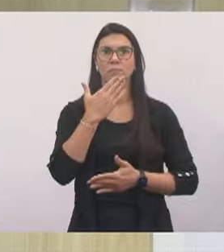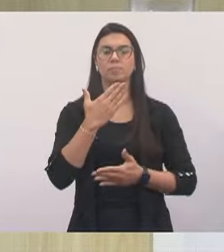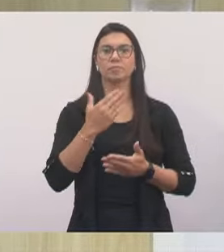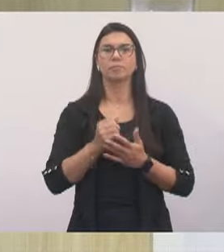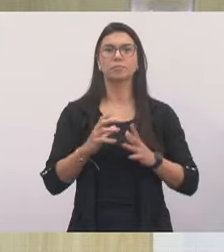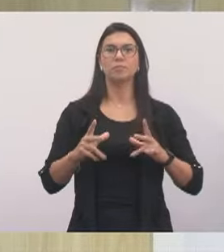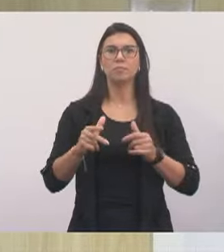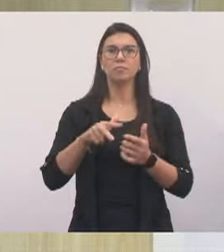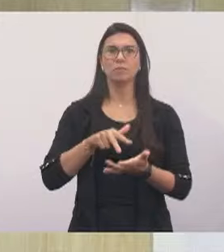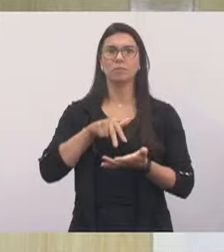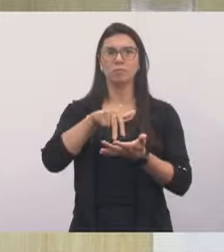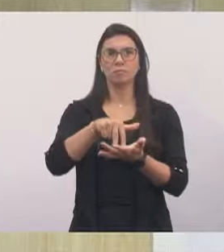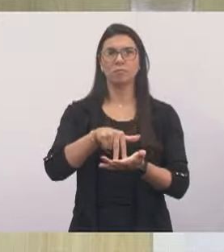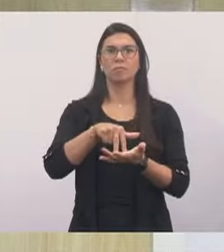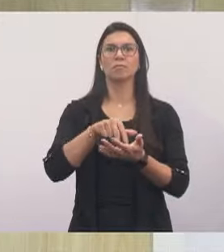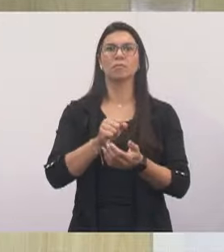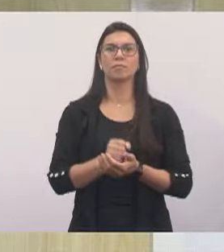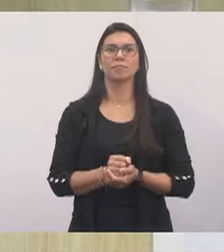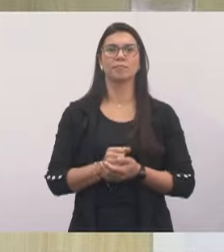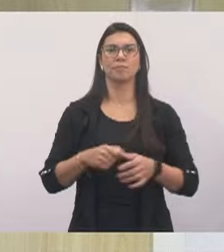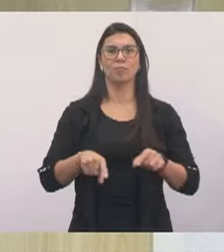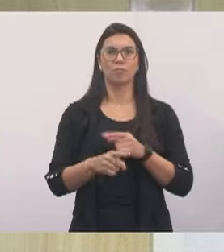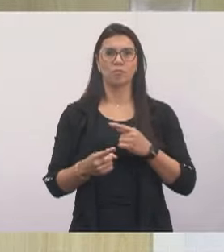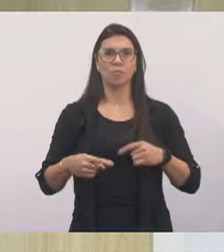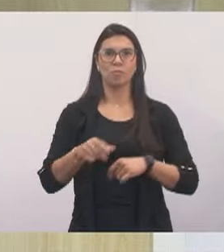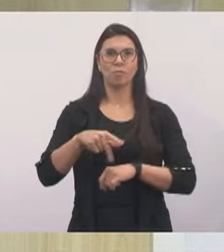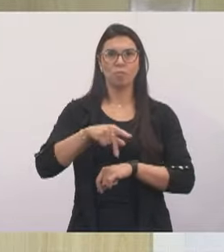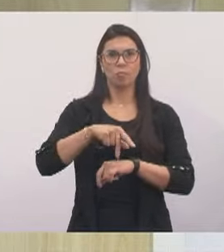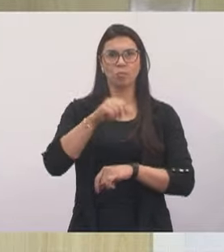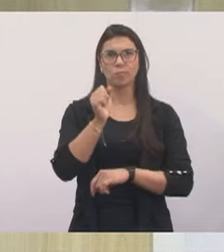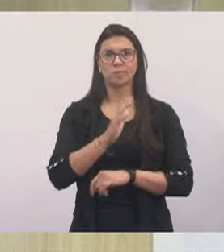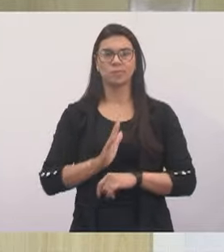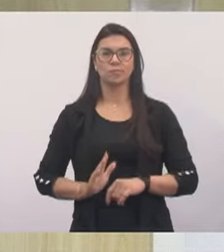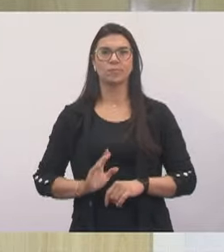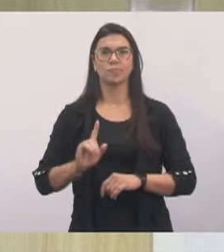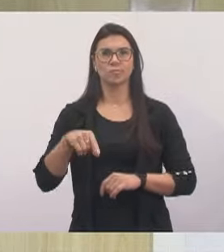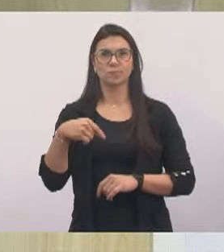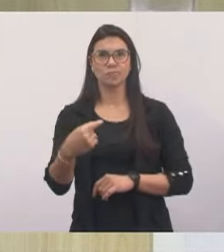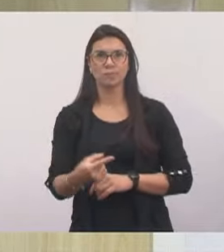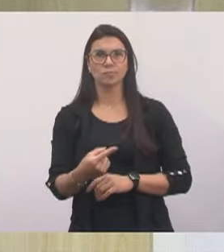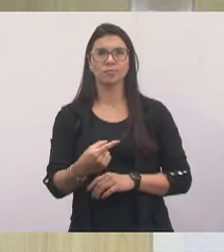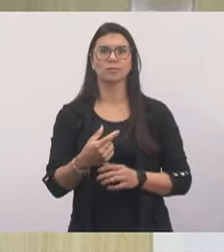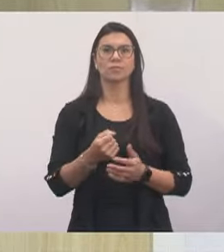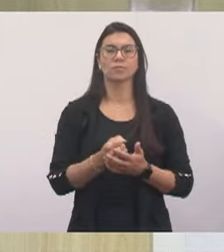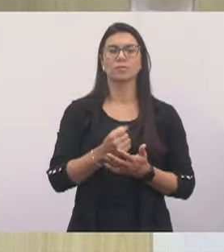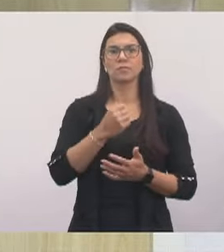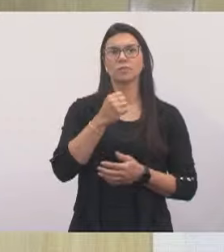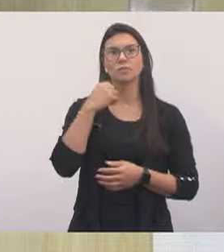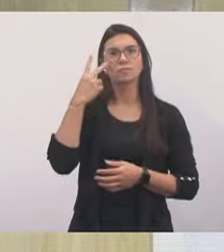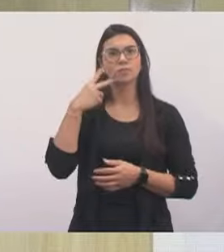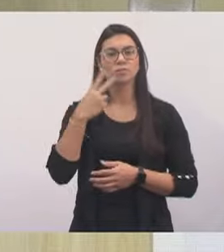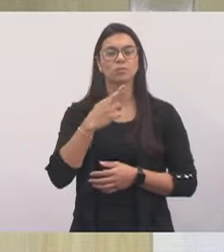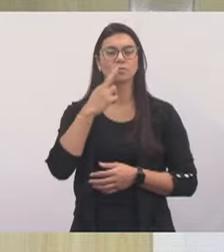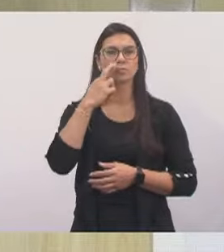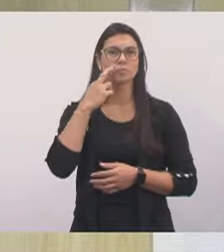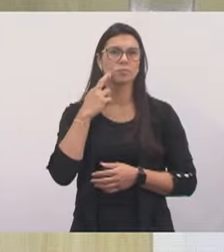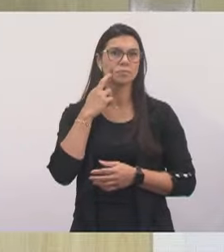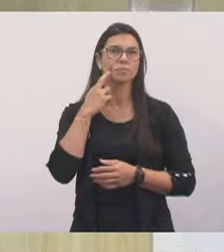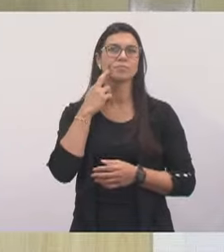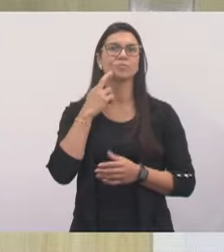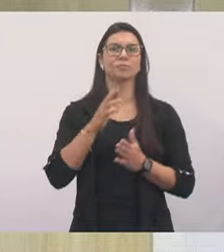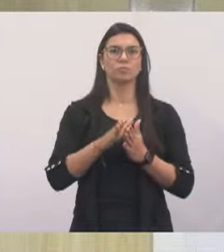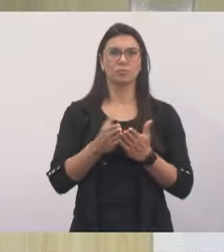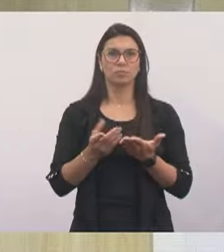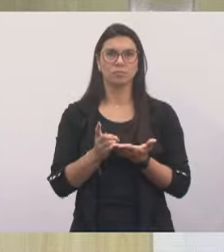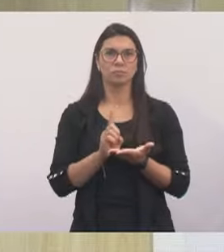que se levantem para a execução do hino nacional brasileiro e informo que, após a execução do hino, o vereador Rogério Timóteo